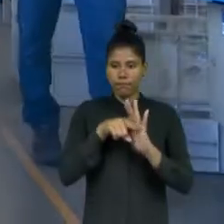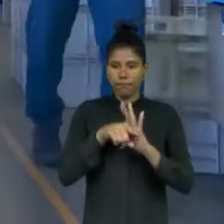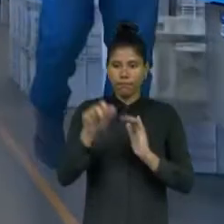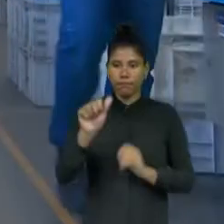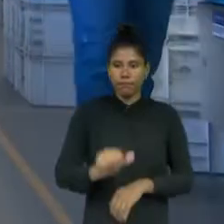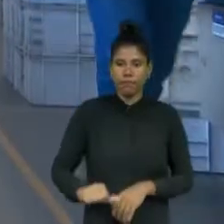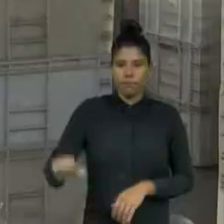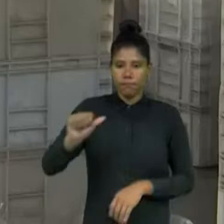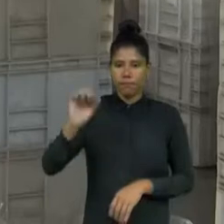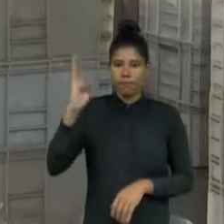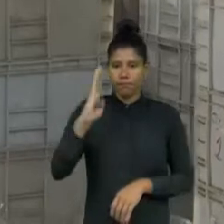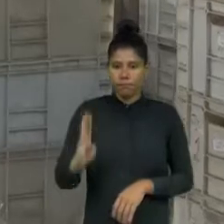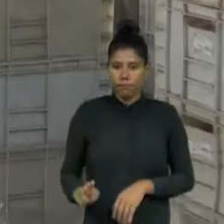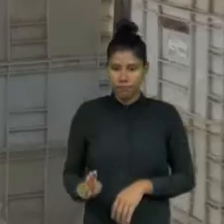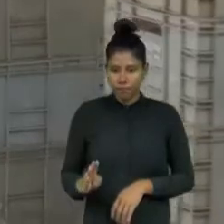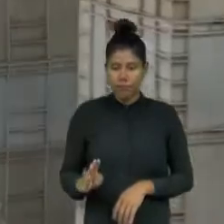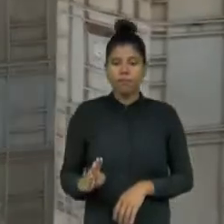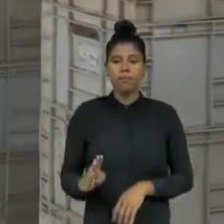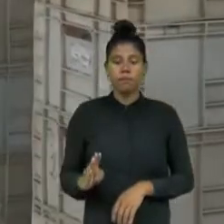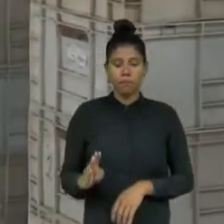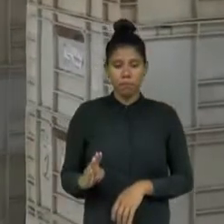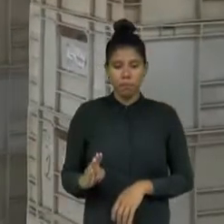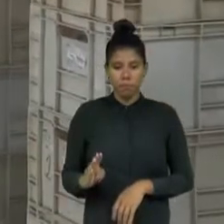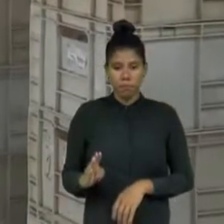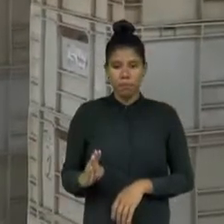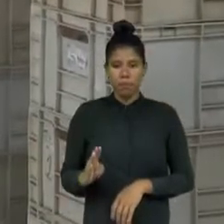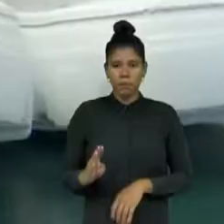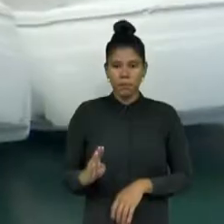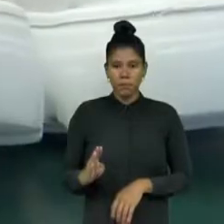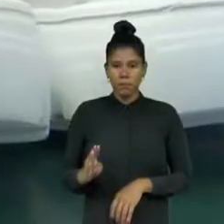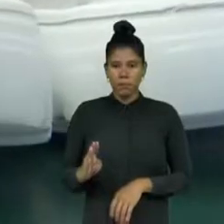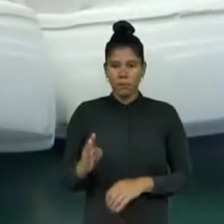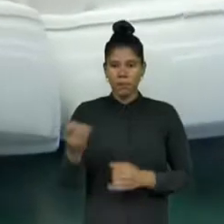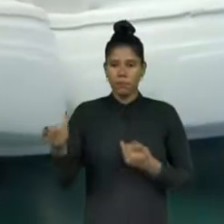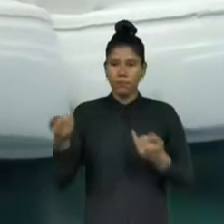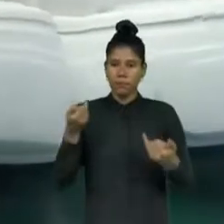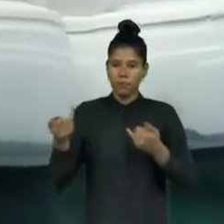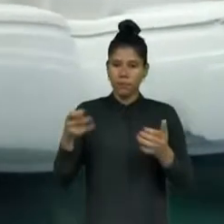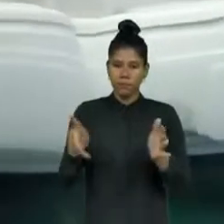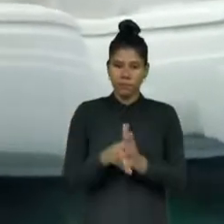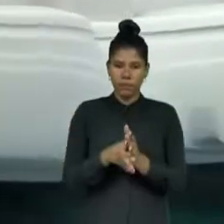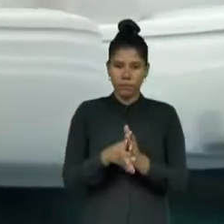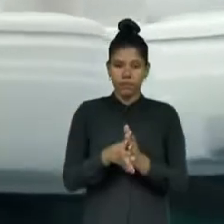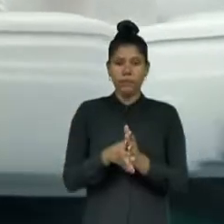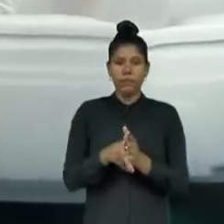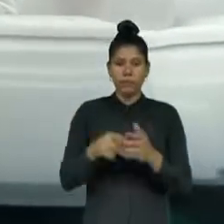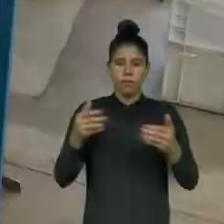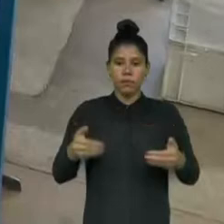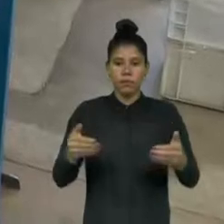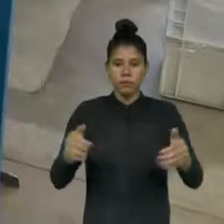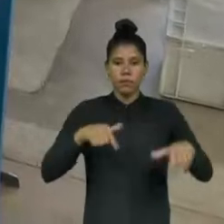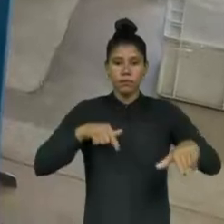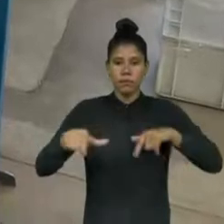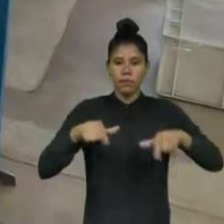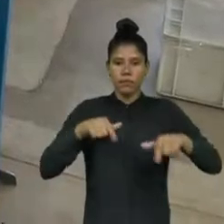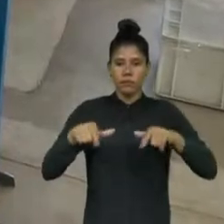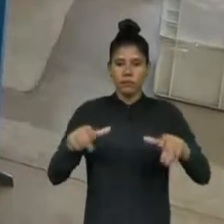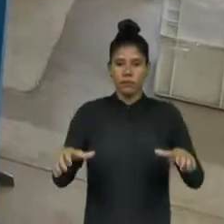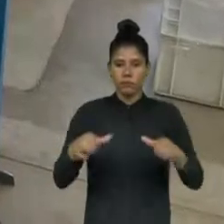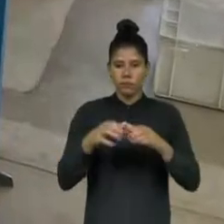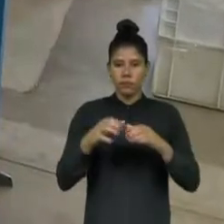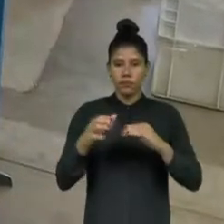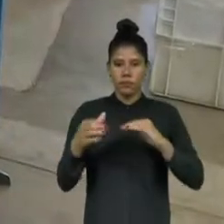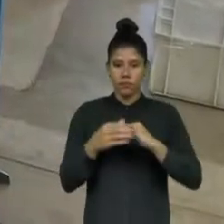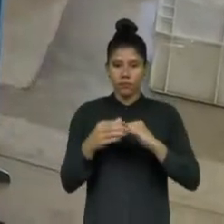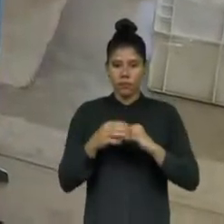de Calçados, com base nas informações oficiais do Ministério do Trabalho e Emprego, o setor gerou mais de 20 mil vagas de emprego